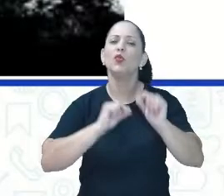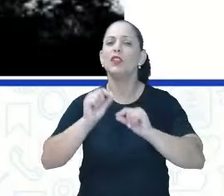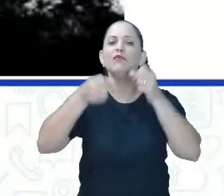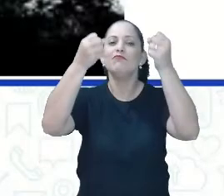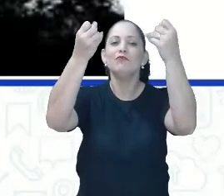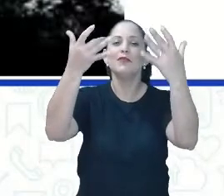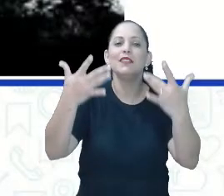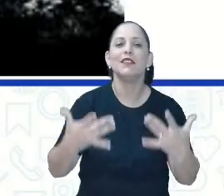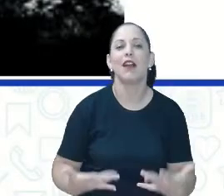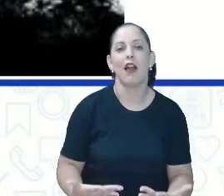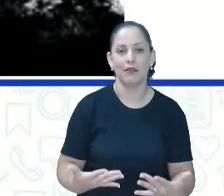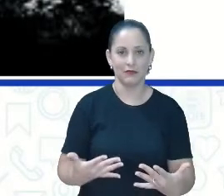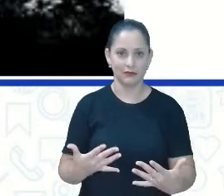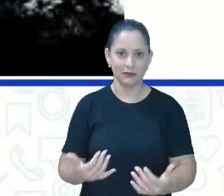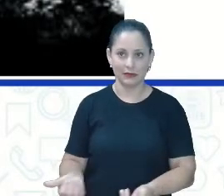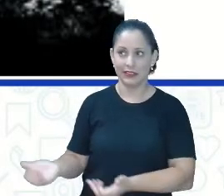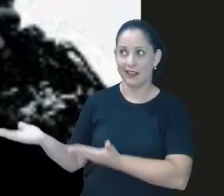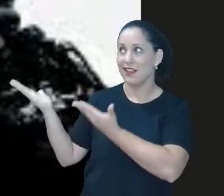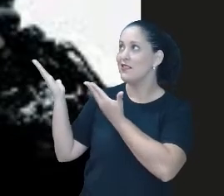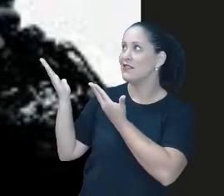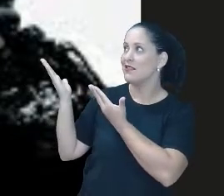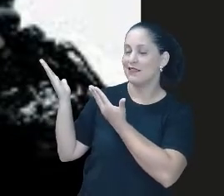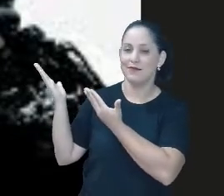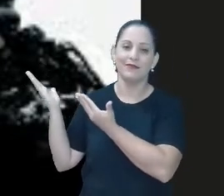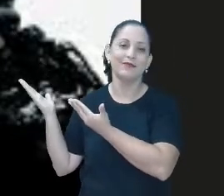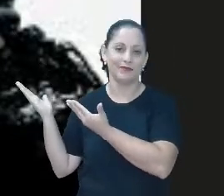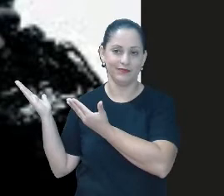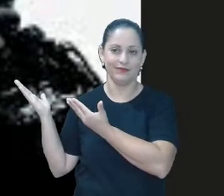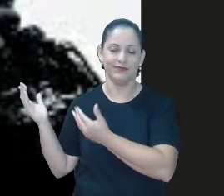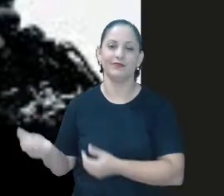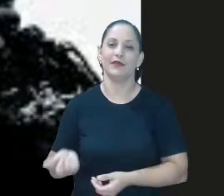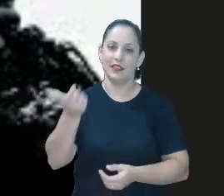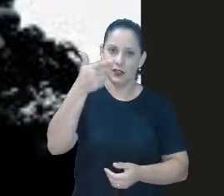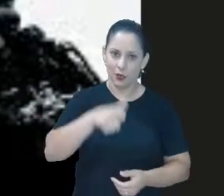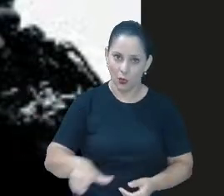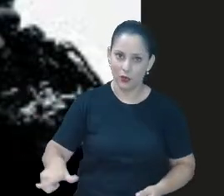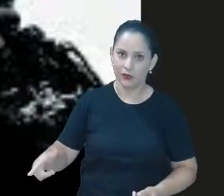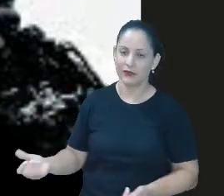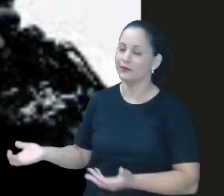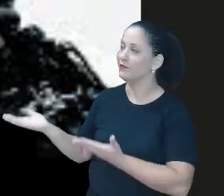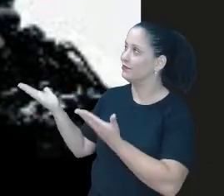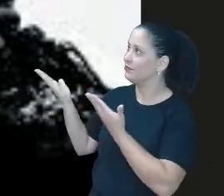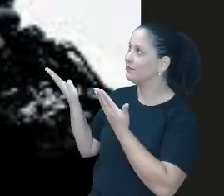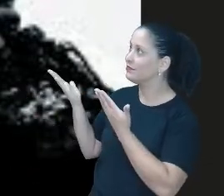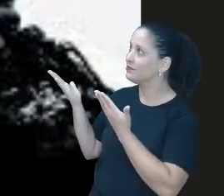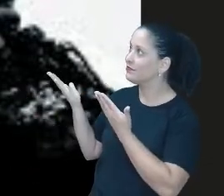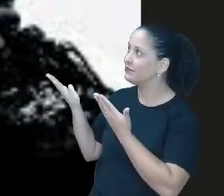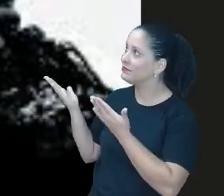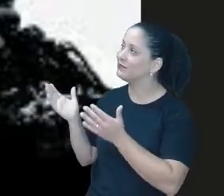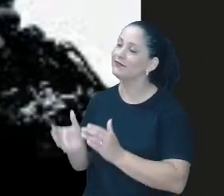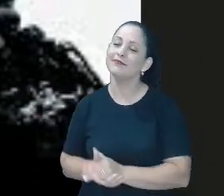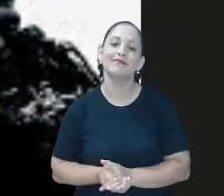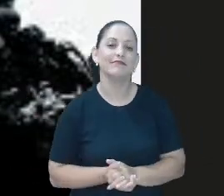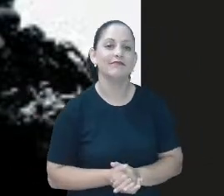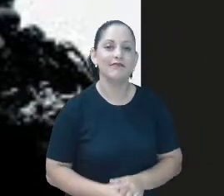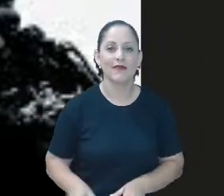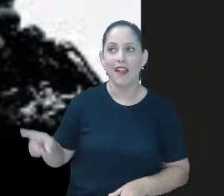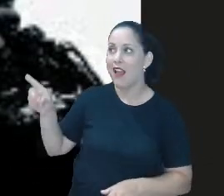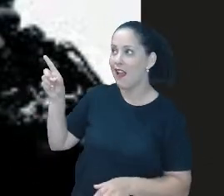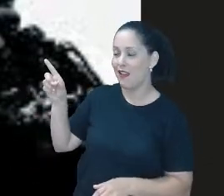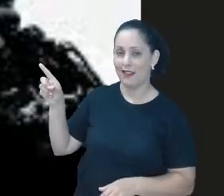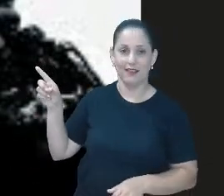falar sobre essa imagem? Vejam, eu vou colocar mais uma vez ela aqui. Essa imagem,